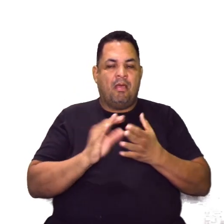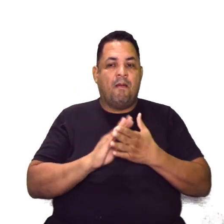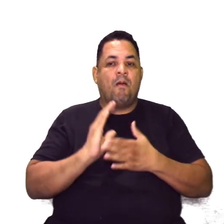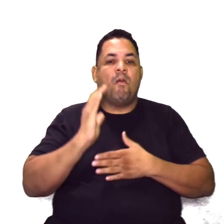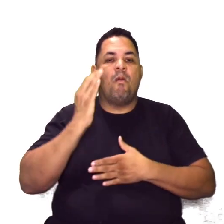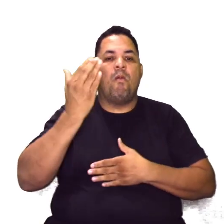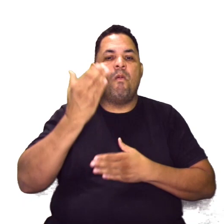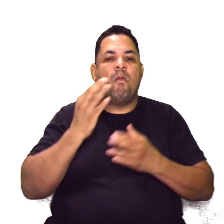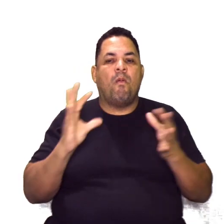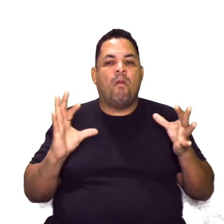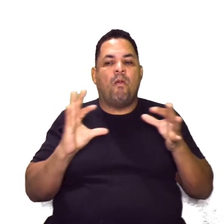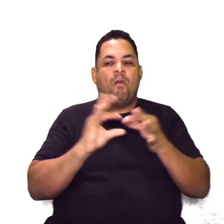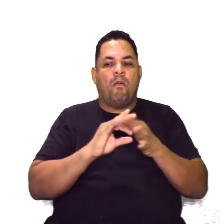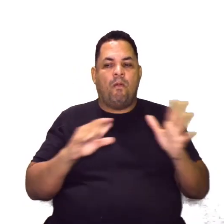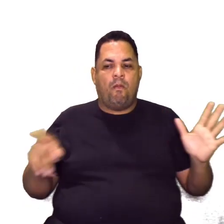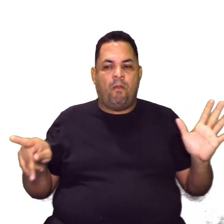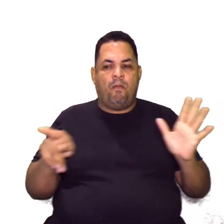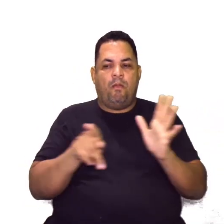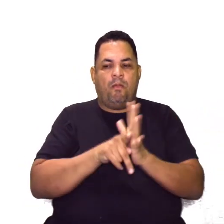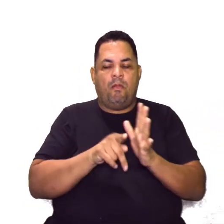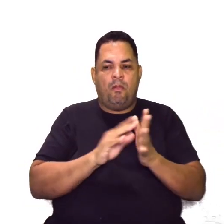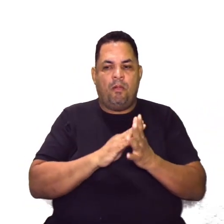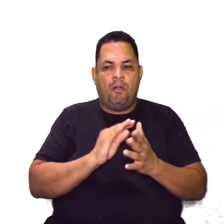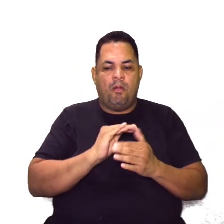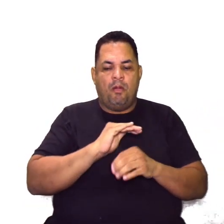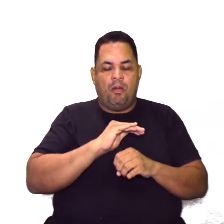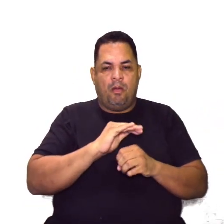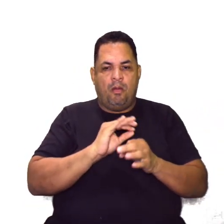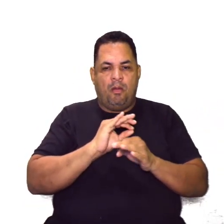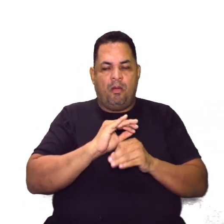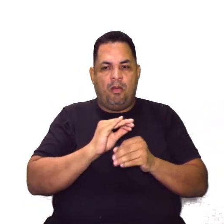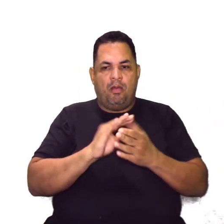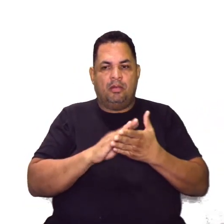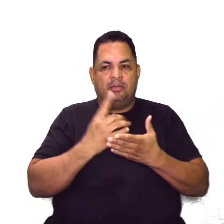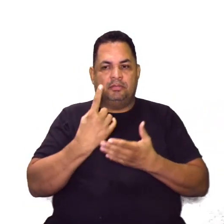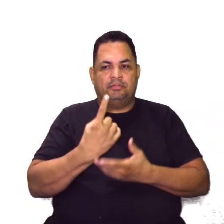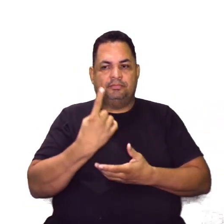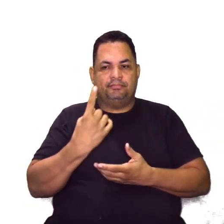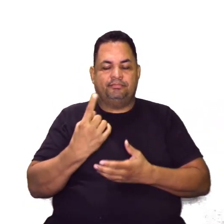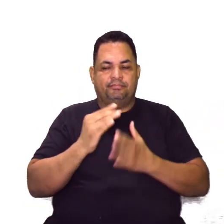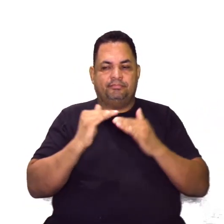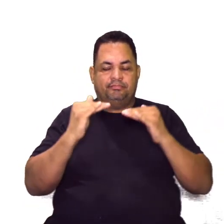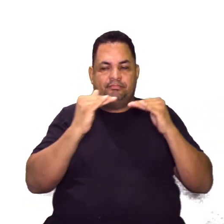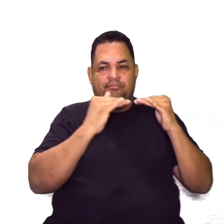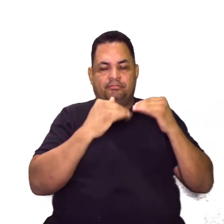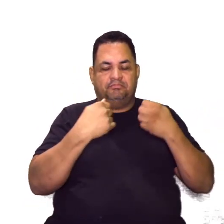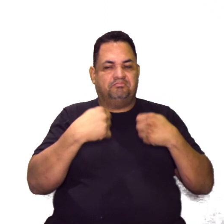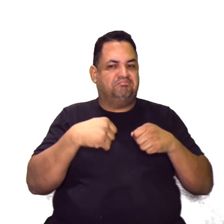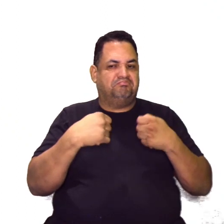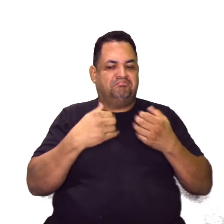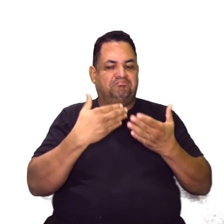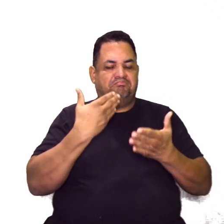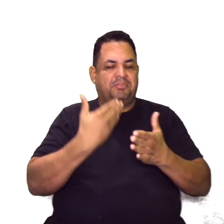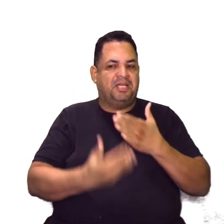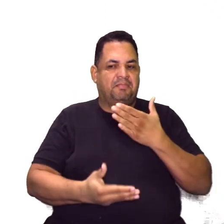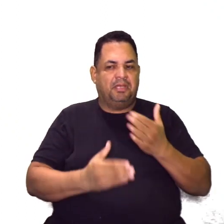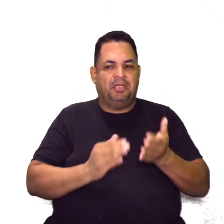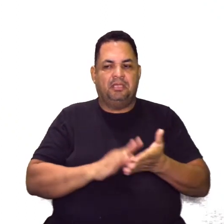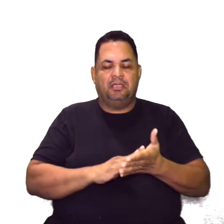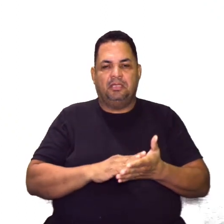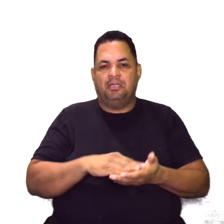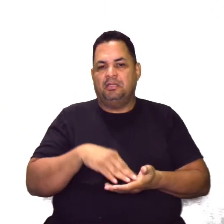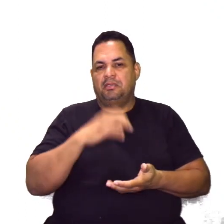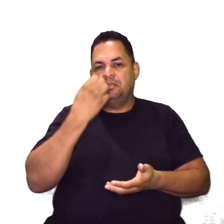capaz de ligar-se a si mesmo em cadeias longas e cadeias estáveis, sem grande desperdício de